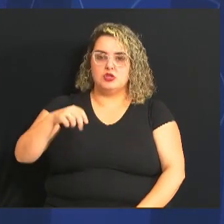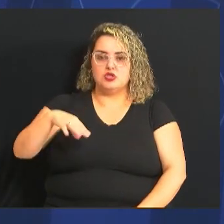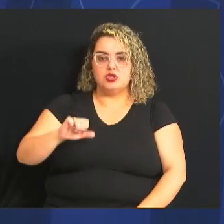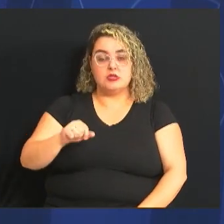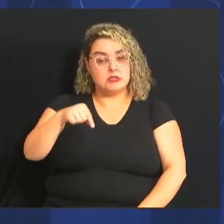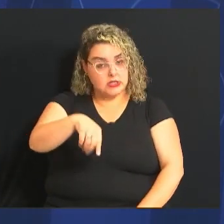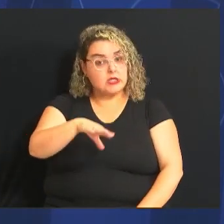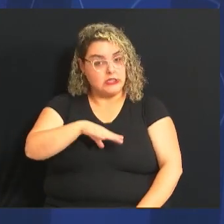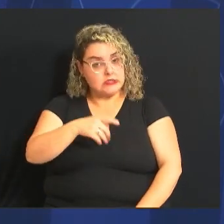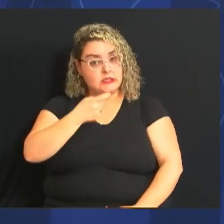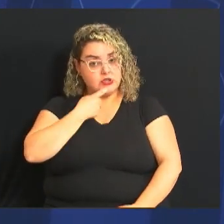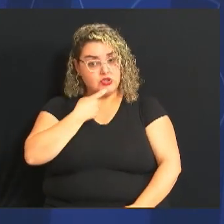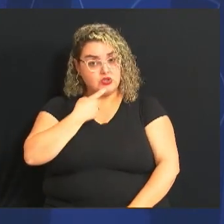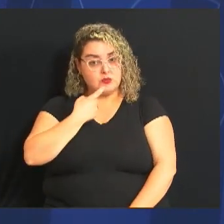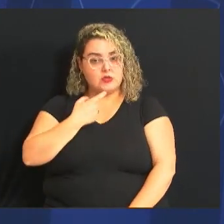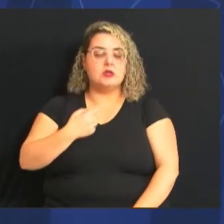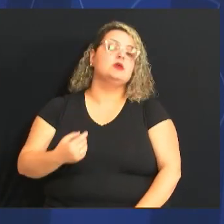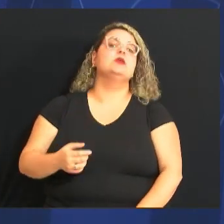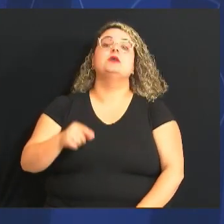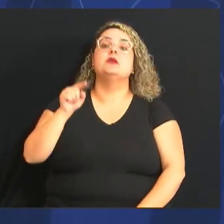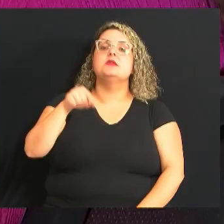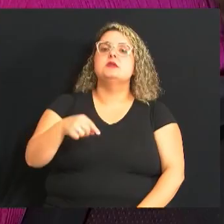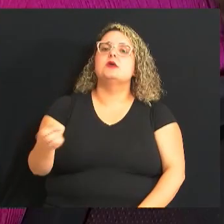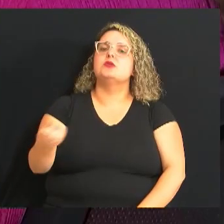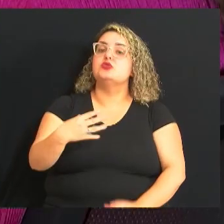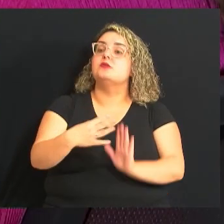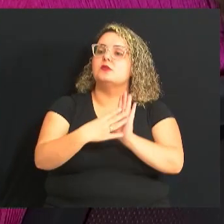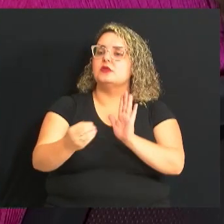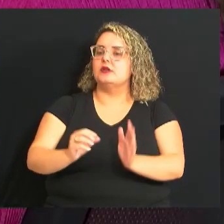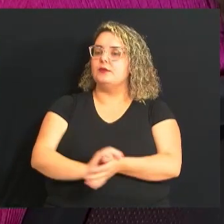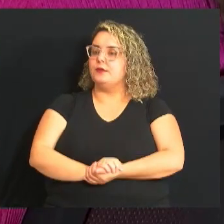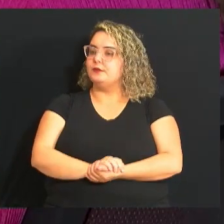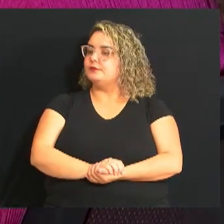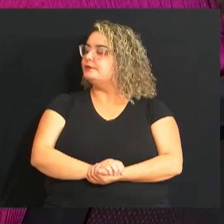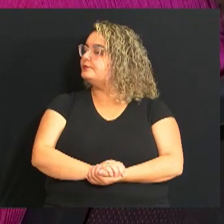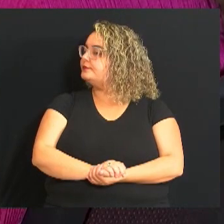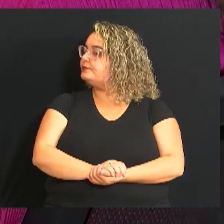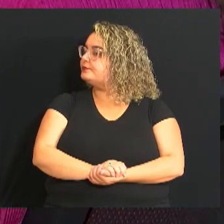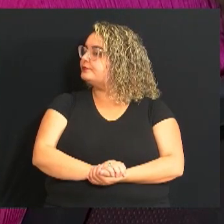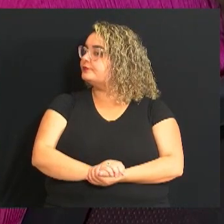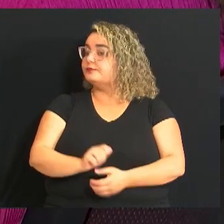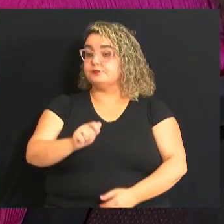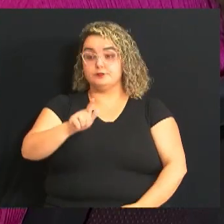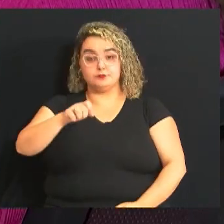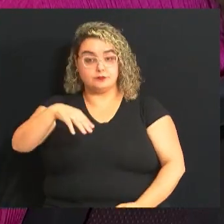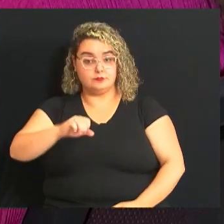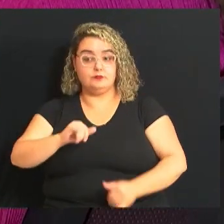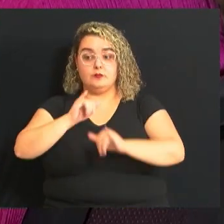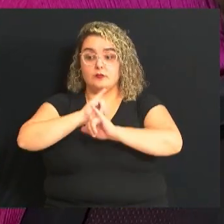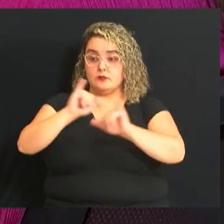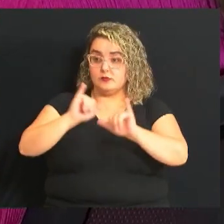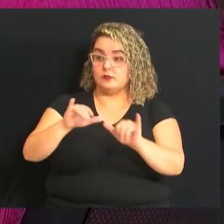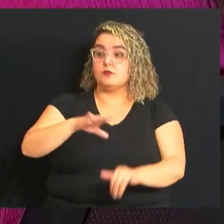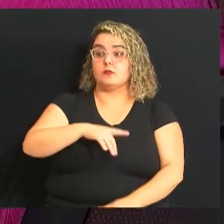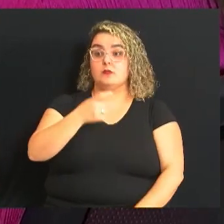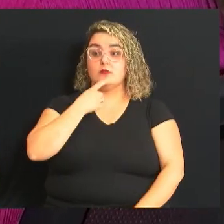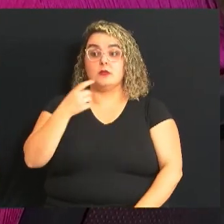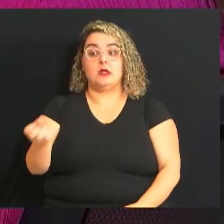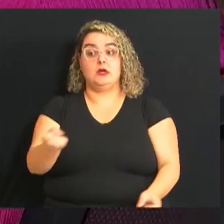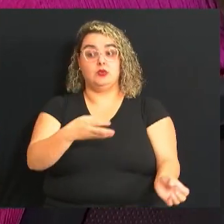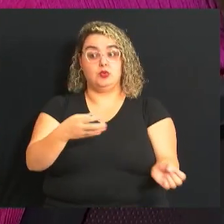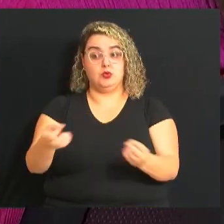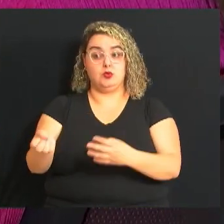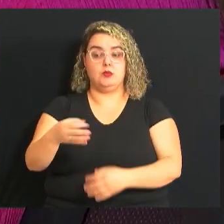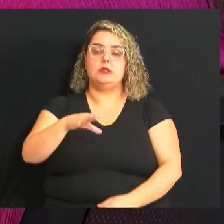de Campinas que está com este novo modelo uma agência de publicidade de Campinas está inovando na cidade